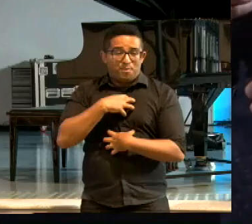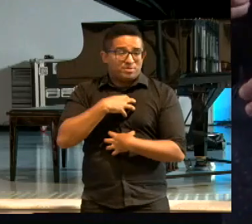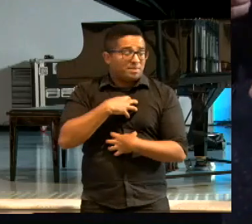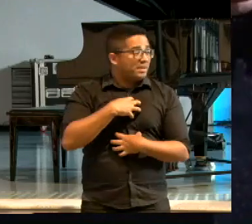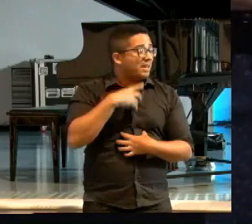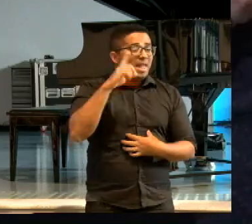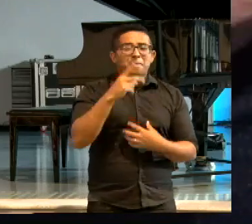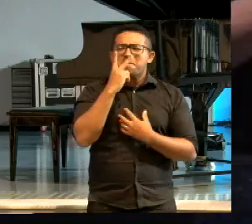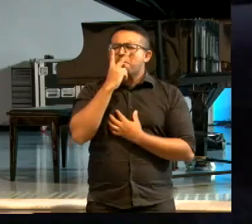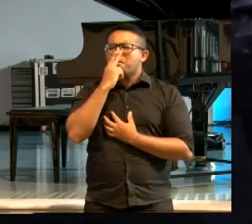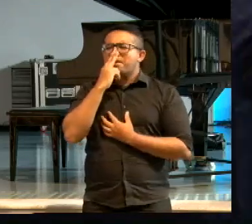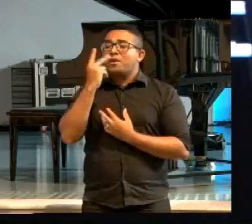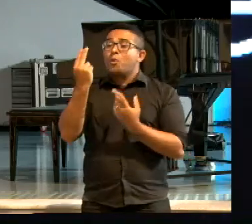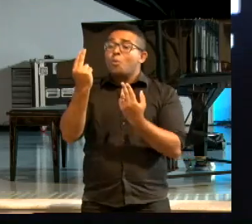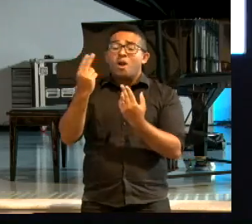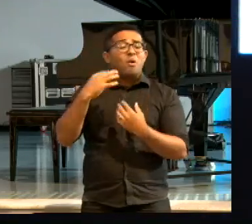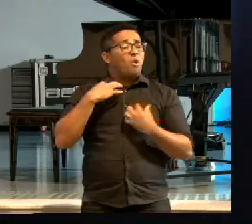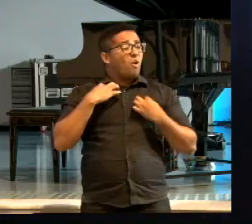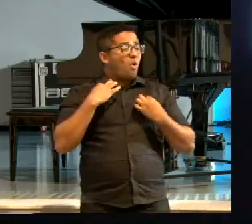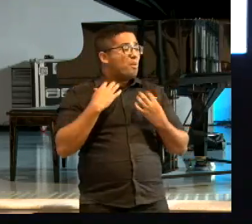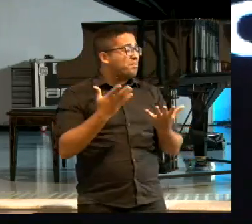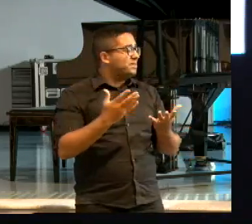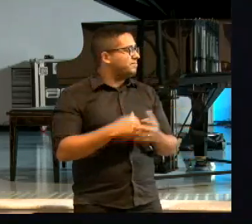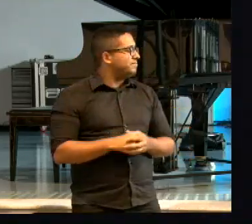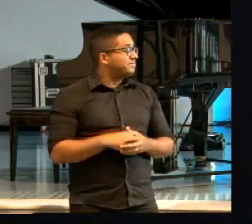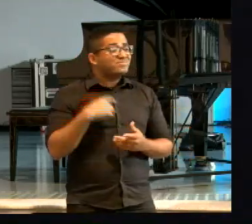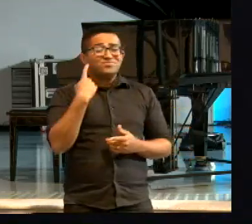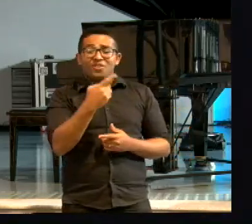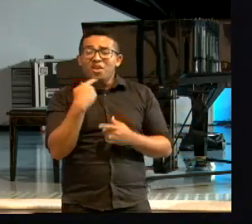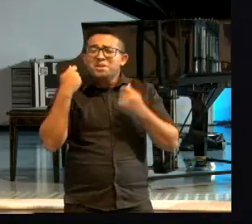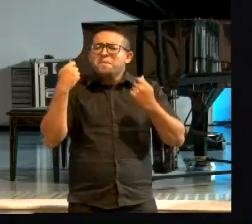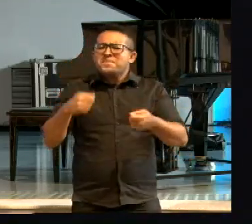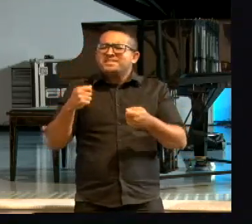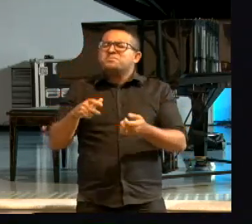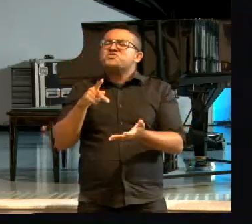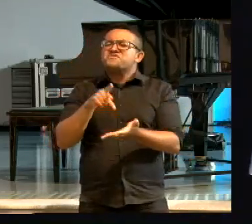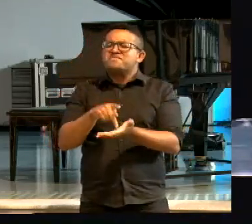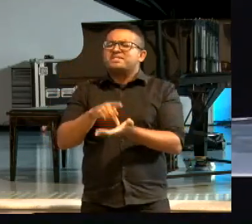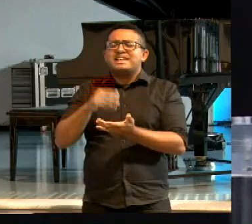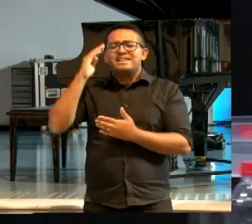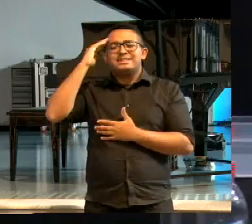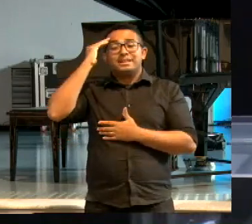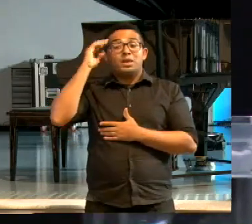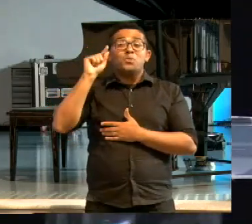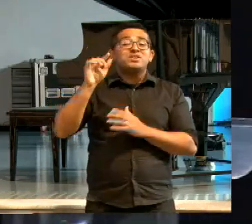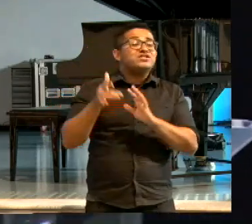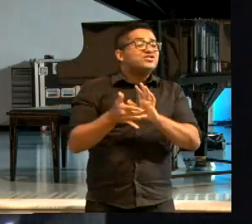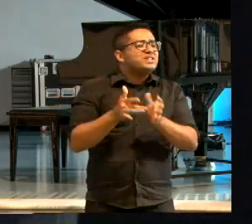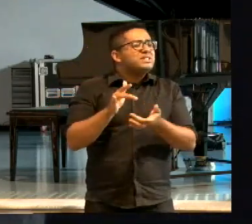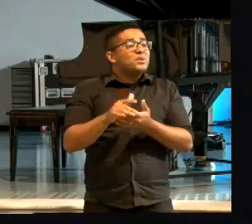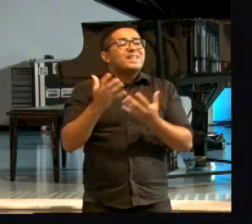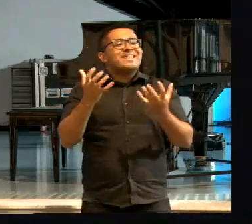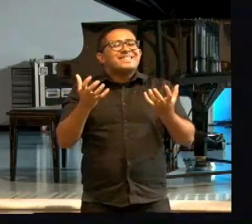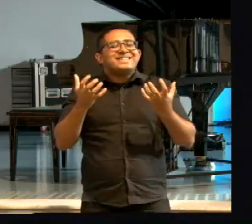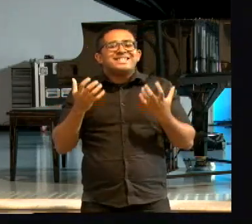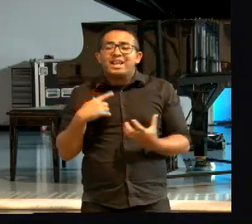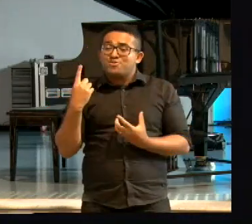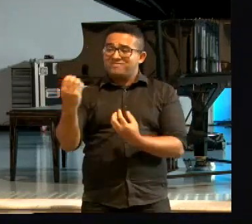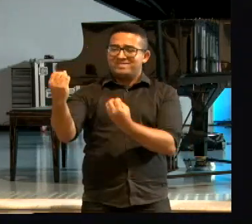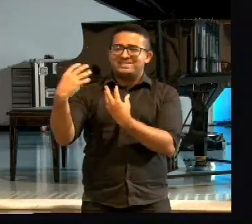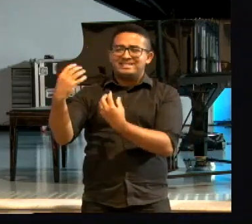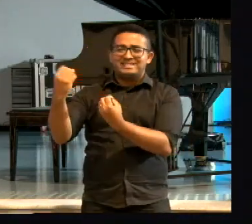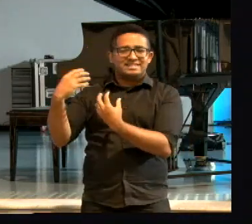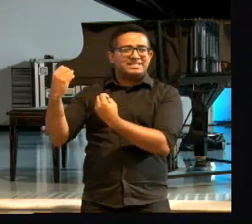se assemelha a uma troca de roupa. Nós precisamos, de fato, entender o que é que Jesus está querendo nos